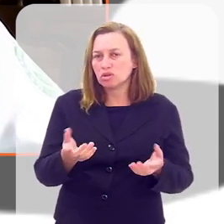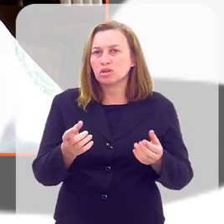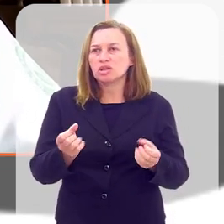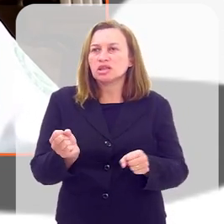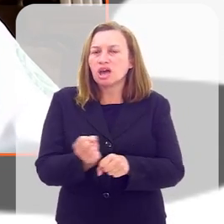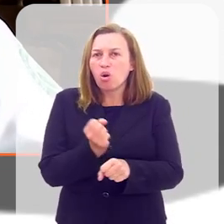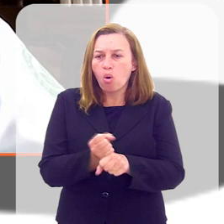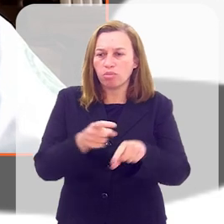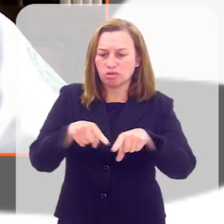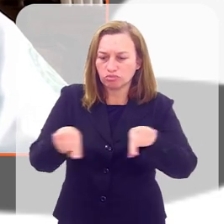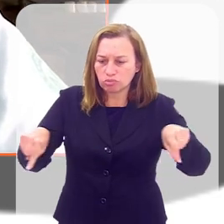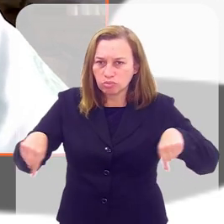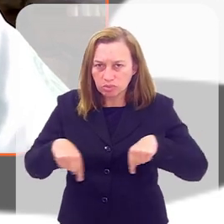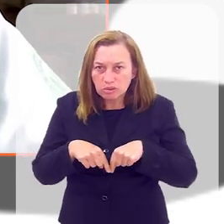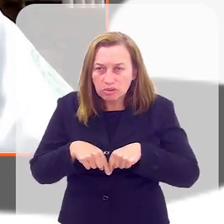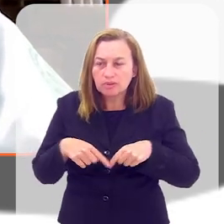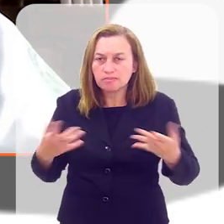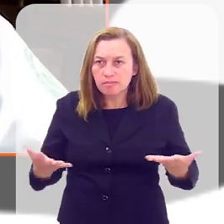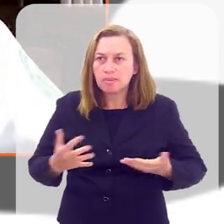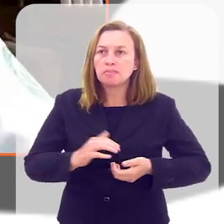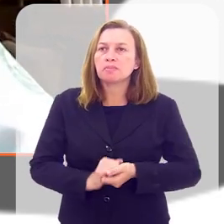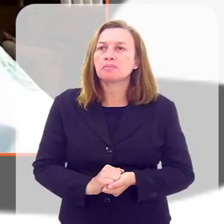digamos assim o preço da obra